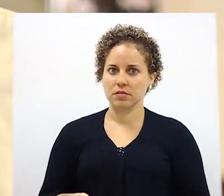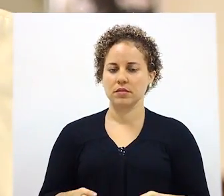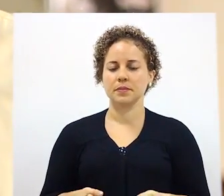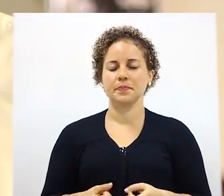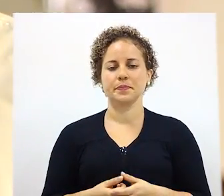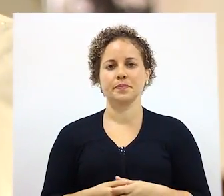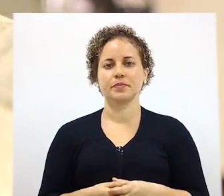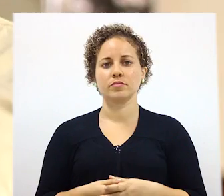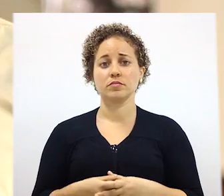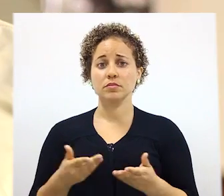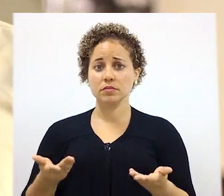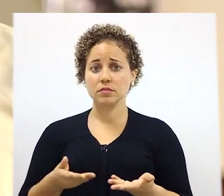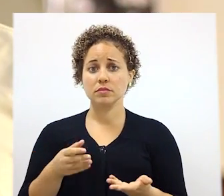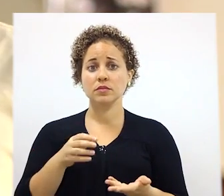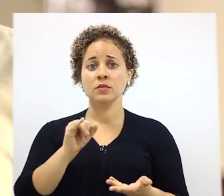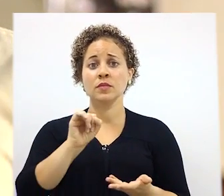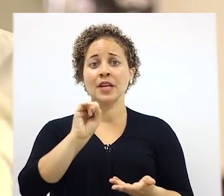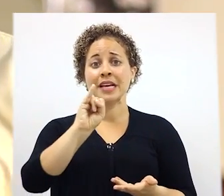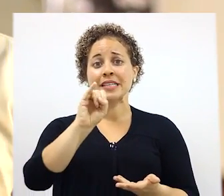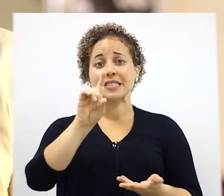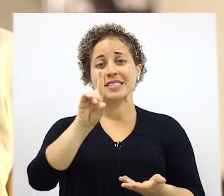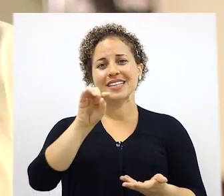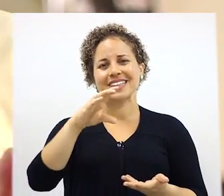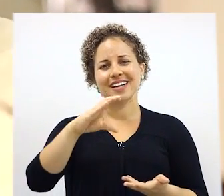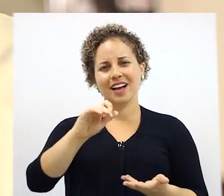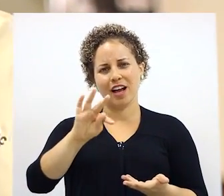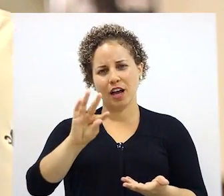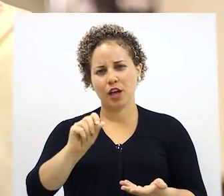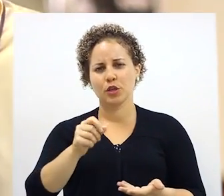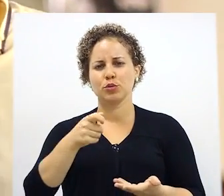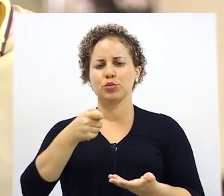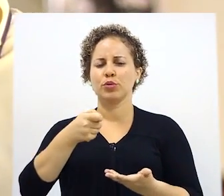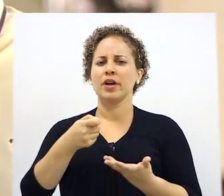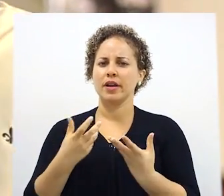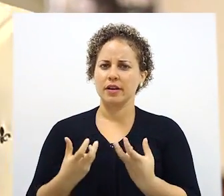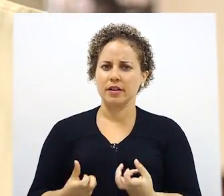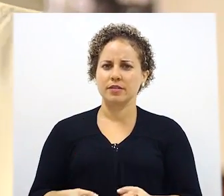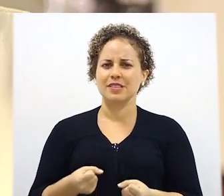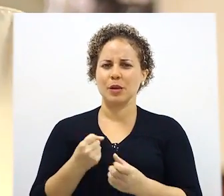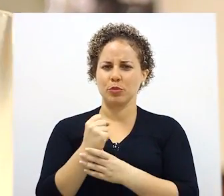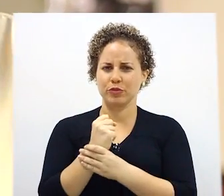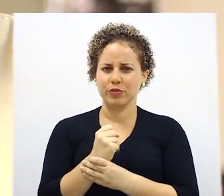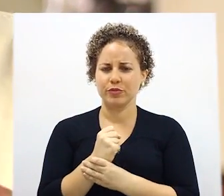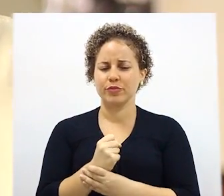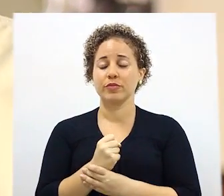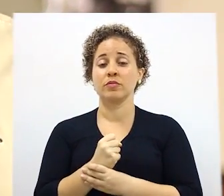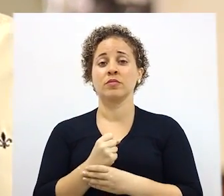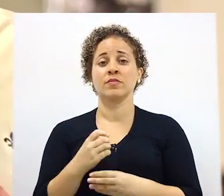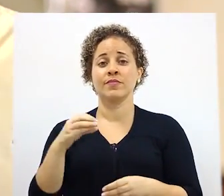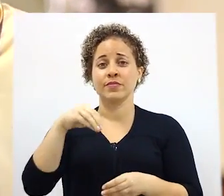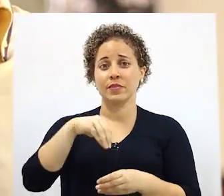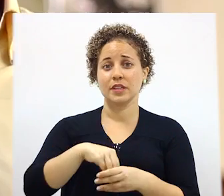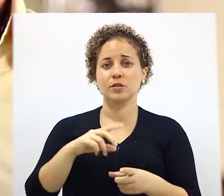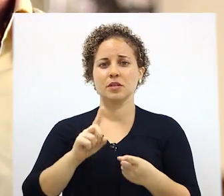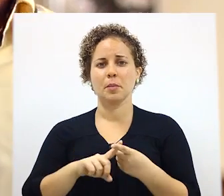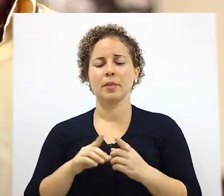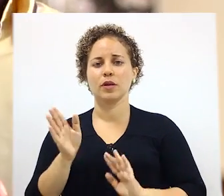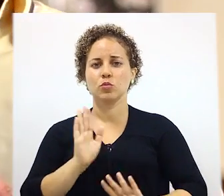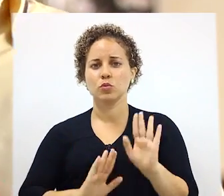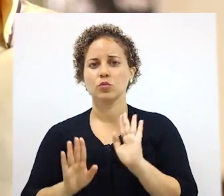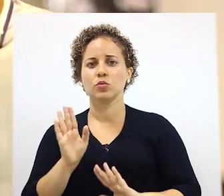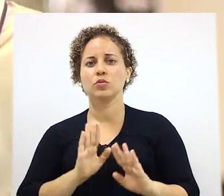dia o sindicato ele é muito forte nessa estrutura, e dentro da empresa também nós temos a Comissão Interna de Prevenção de